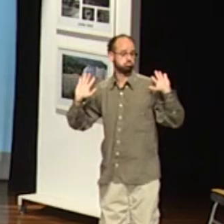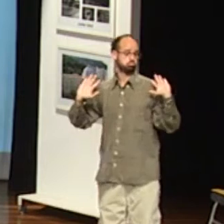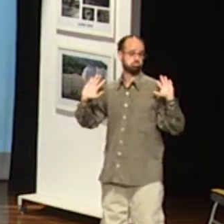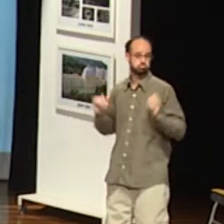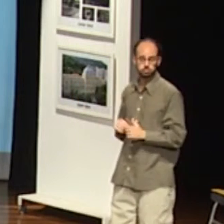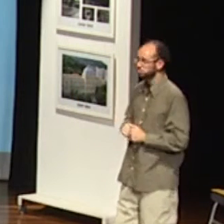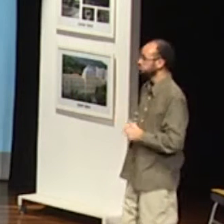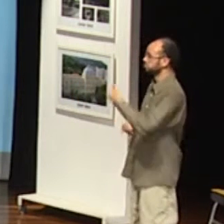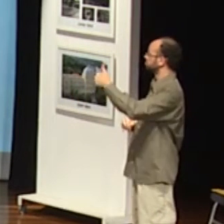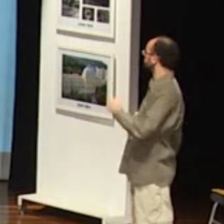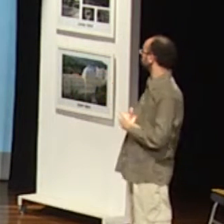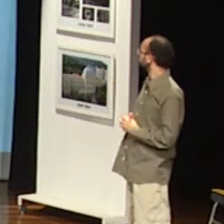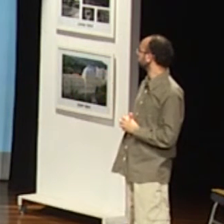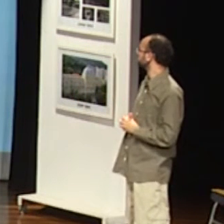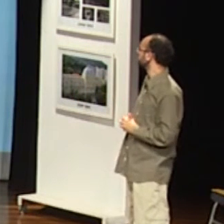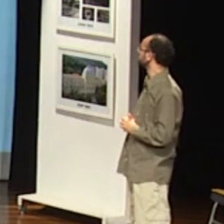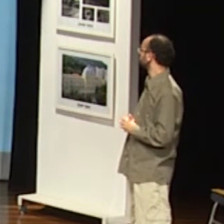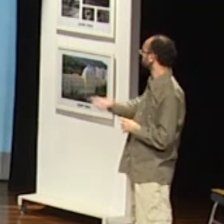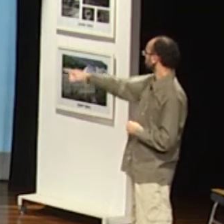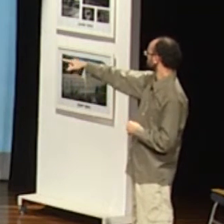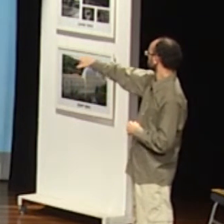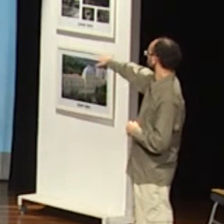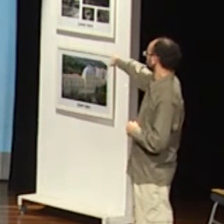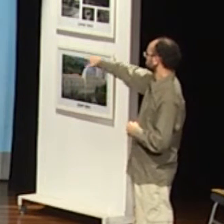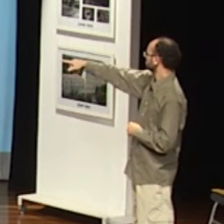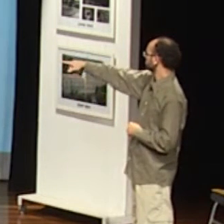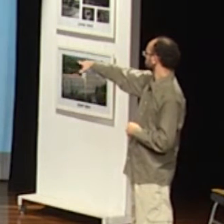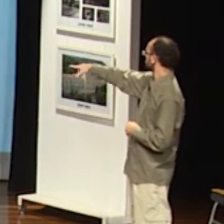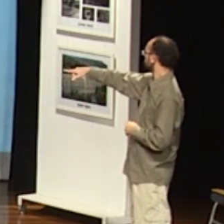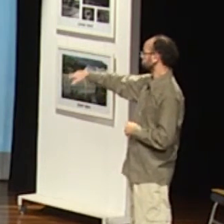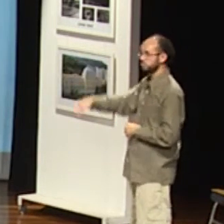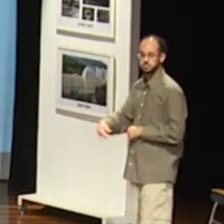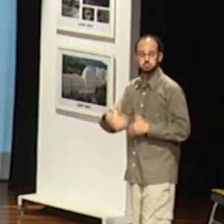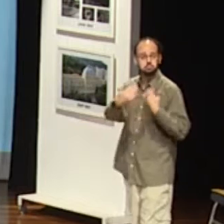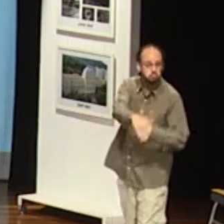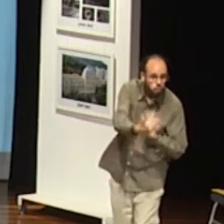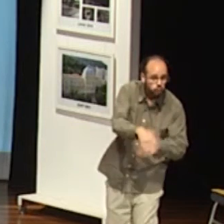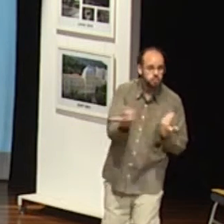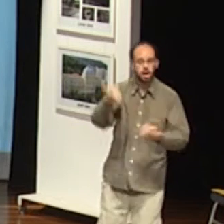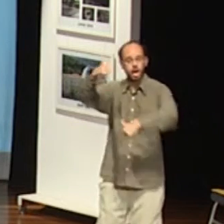onde há o direito de ter as classes bilíngues.